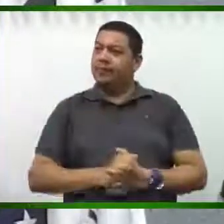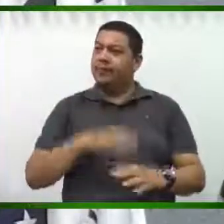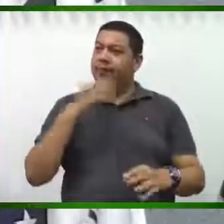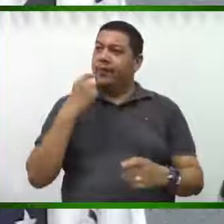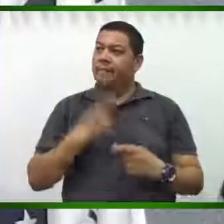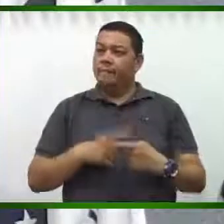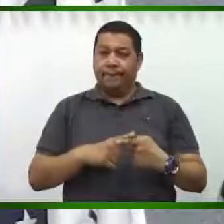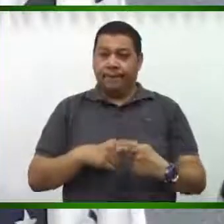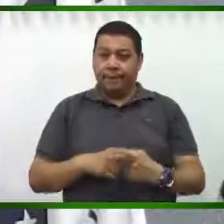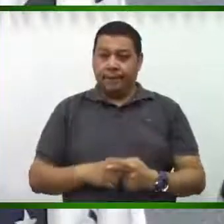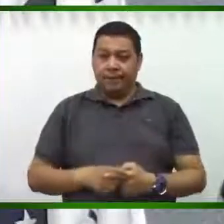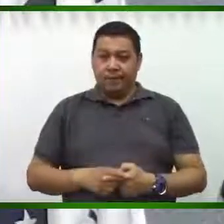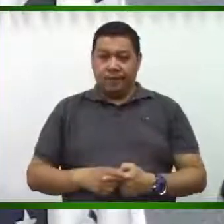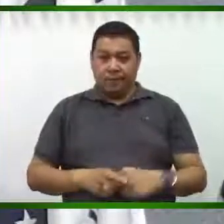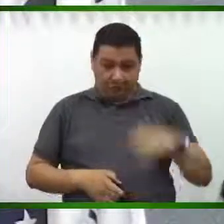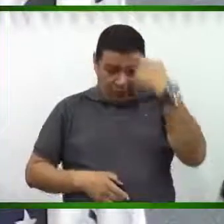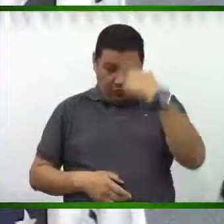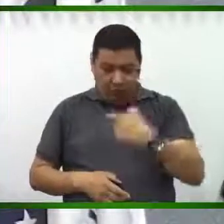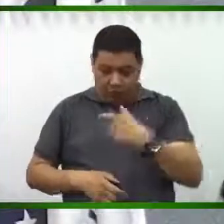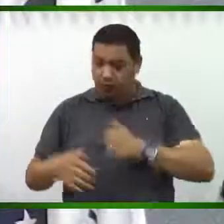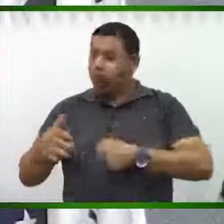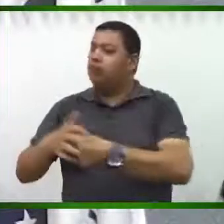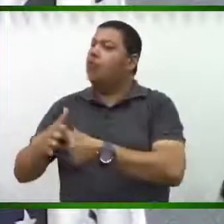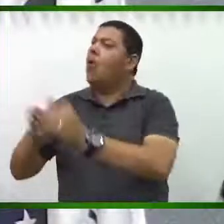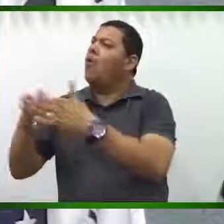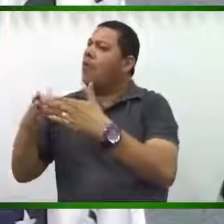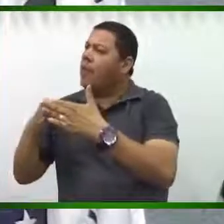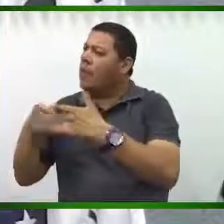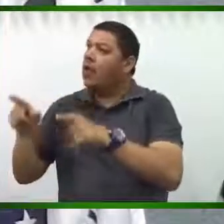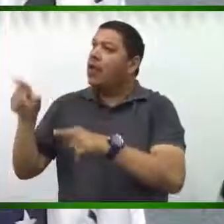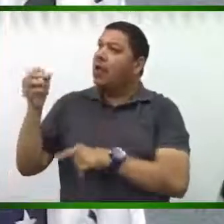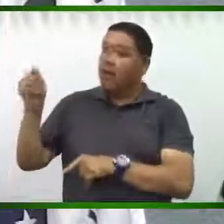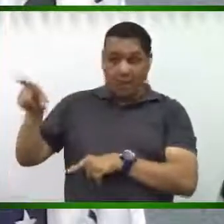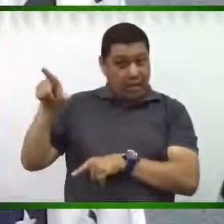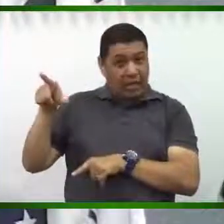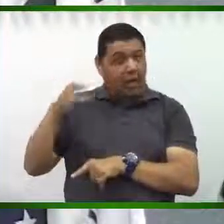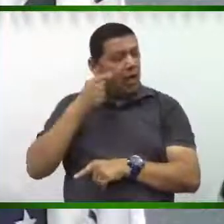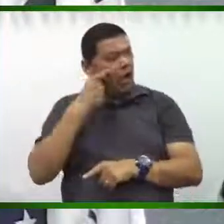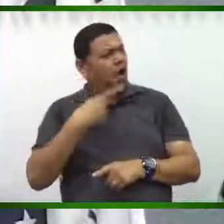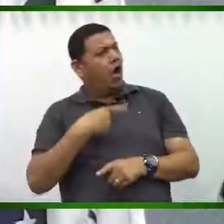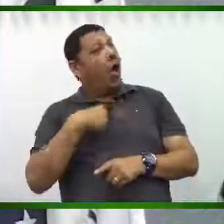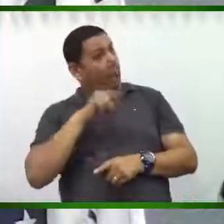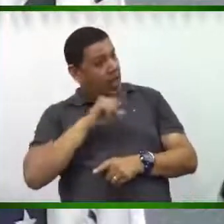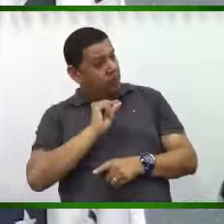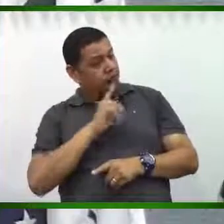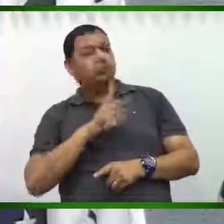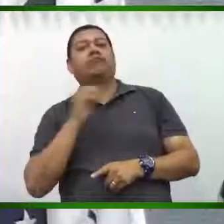através de indicação do vereador Magnusson no município de Cacoal.